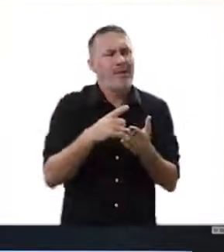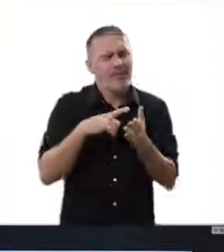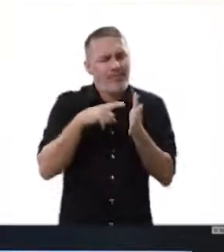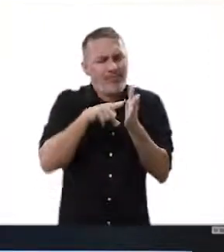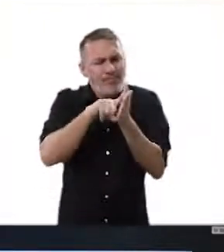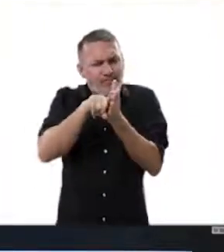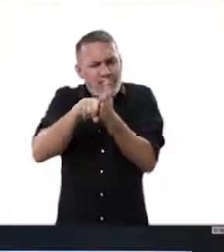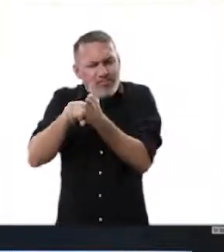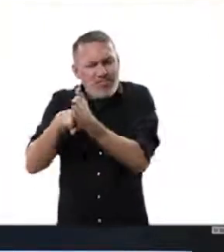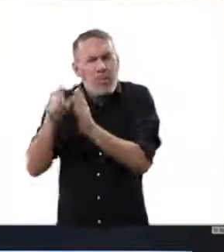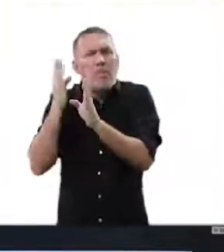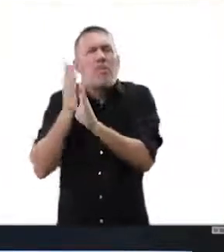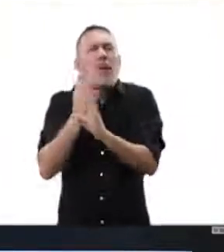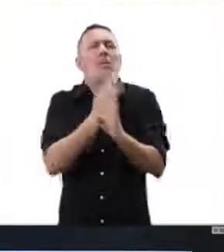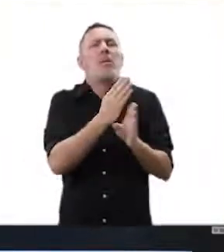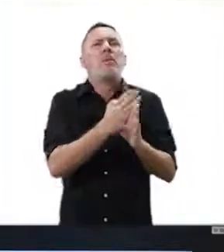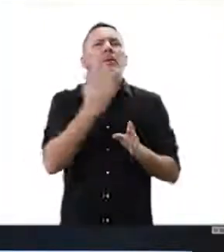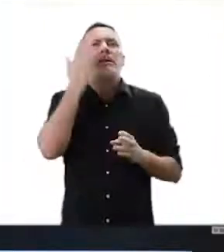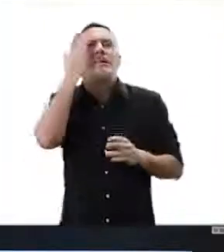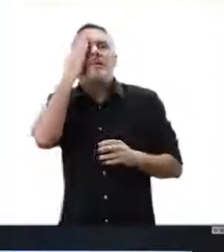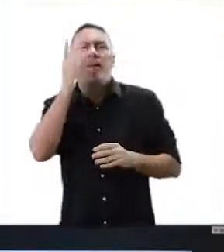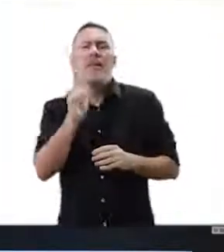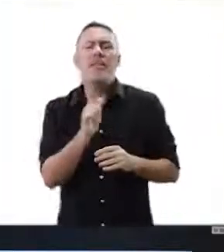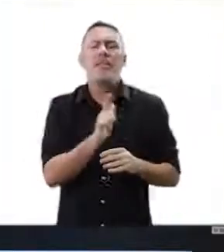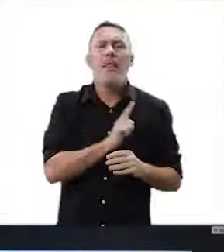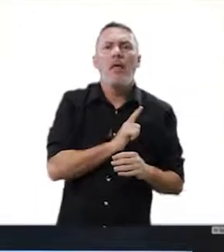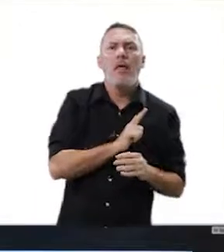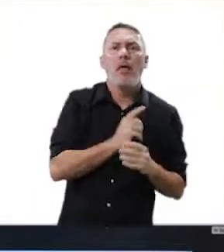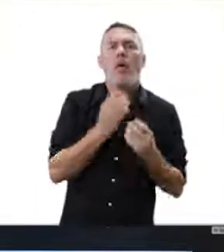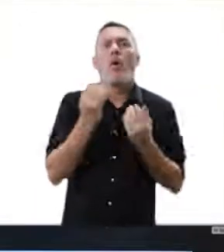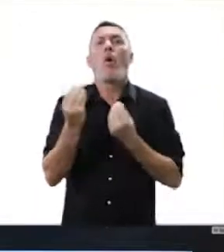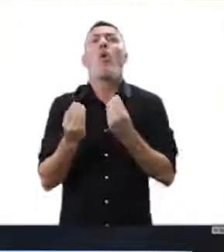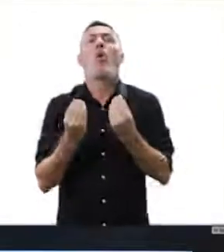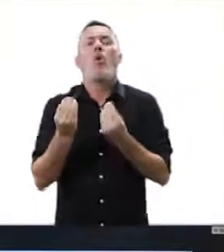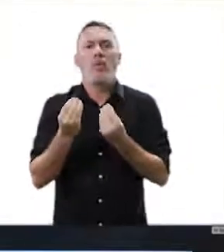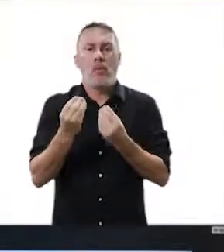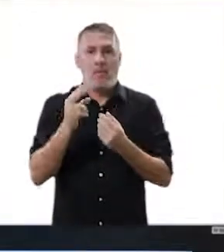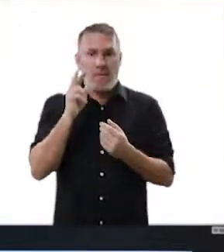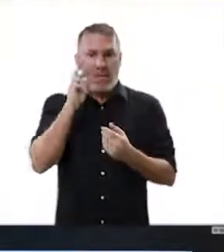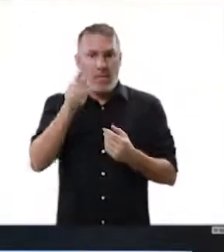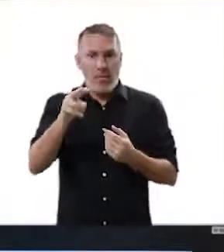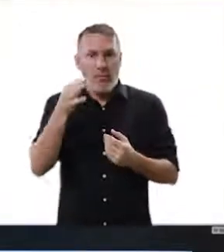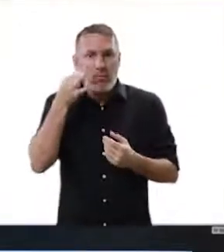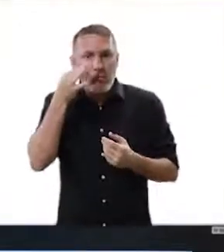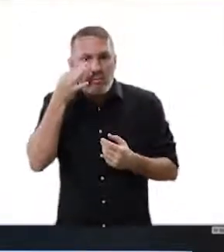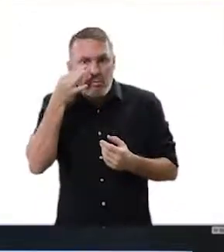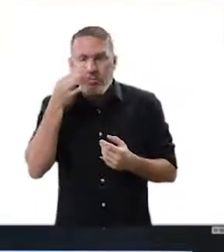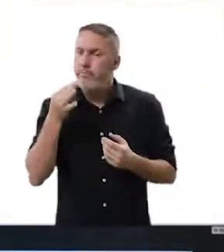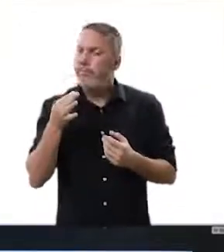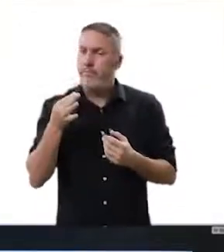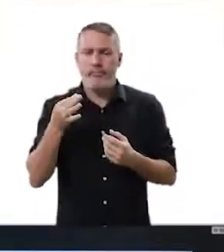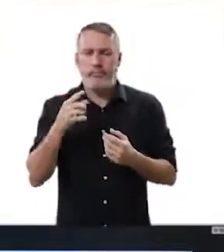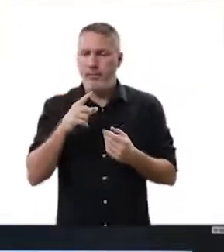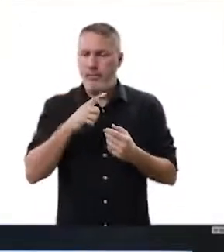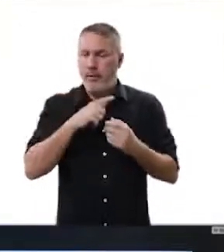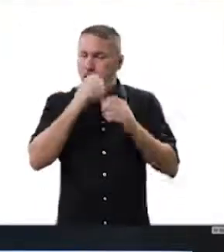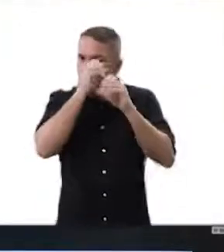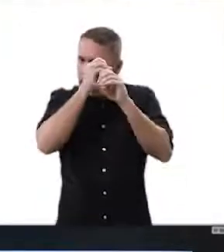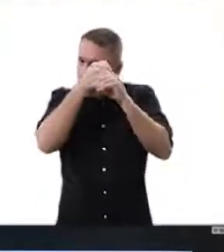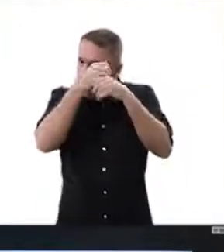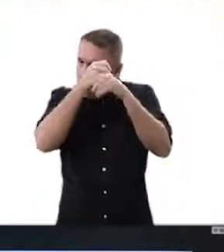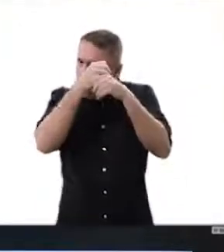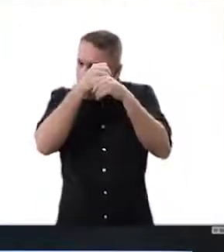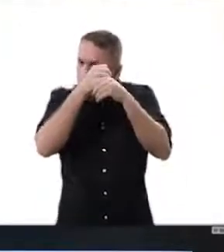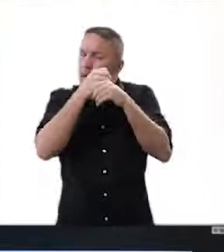essa célula quando foi descoberto o microscópio. Robert Hooke foi o primeiro a fazer isso. Só que o que